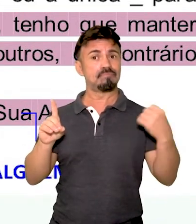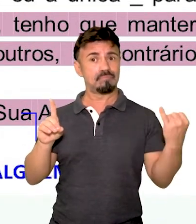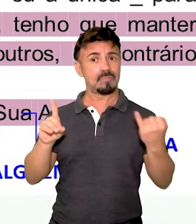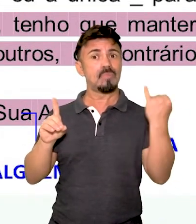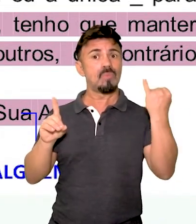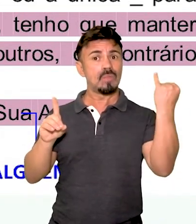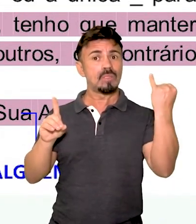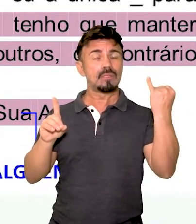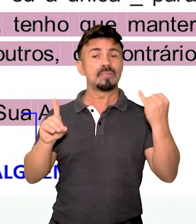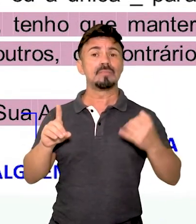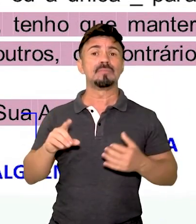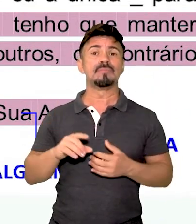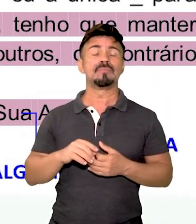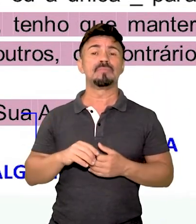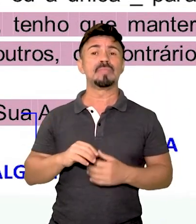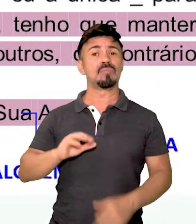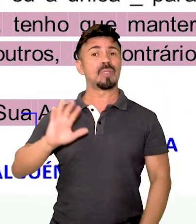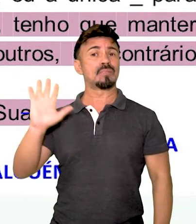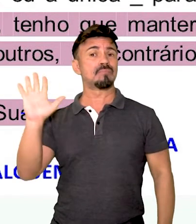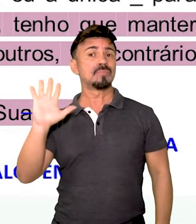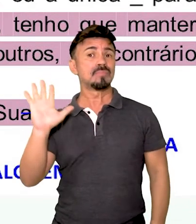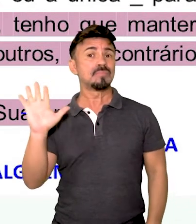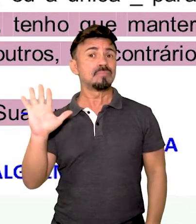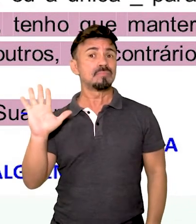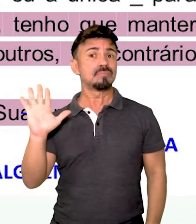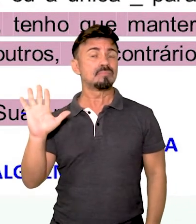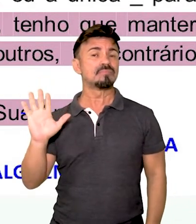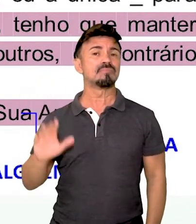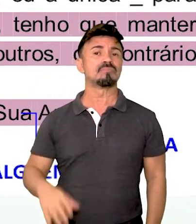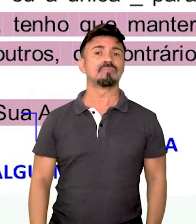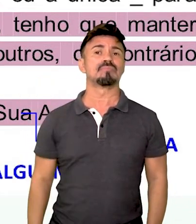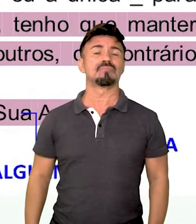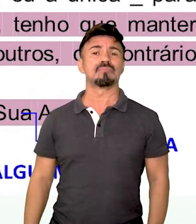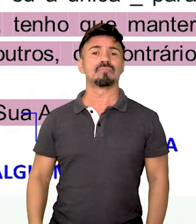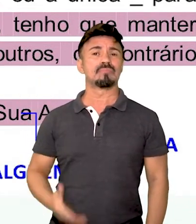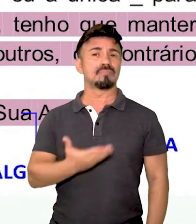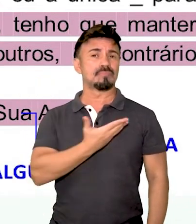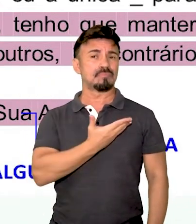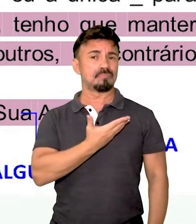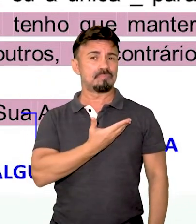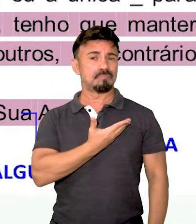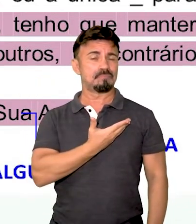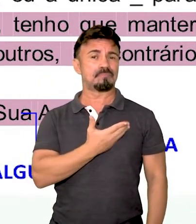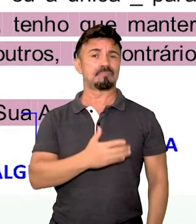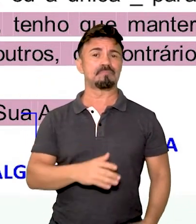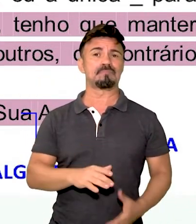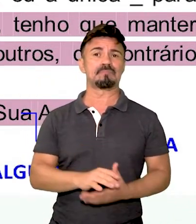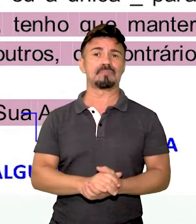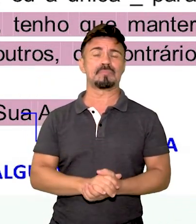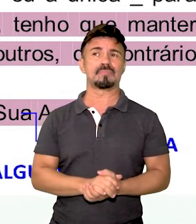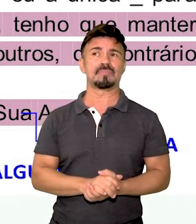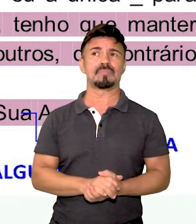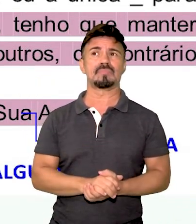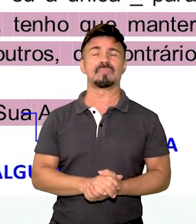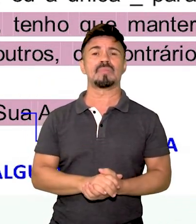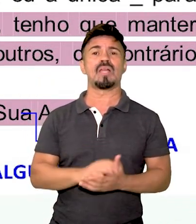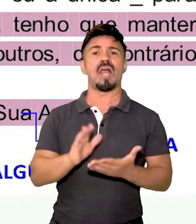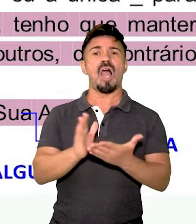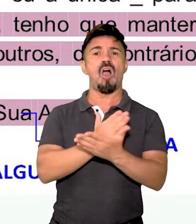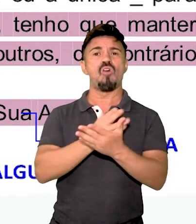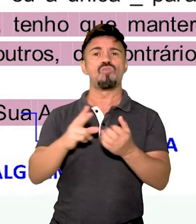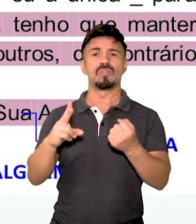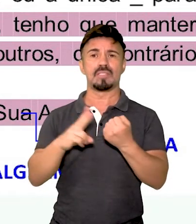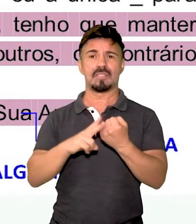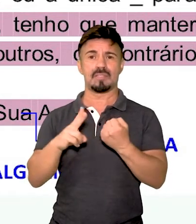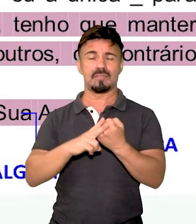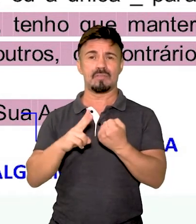para colocar, e uma saudação que ela está dizendo, né, querida Kate. Observe também que alguns verbos que estão